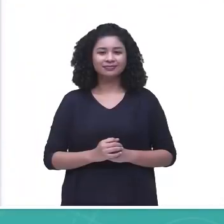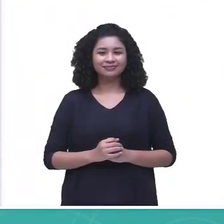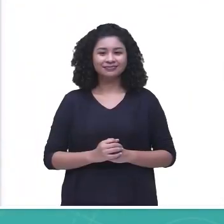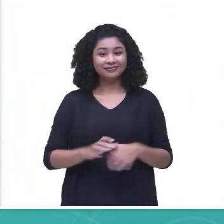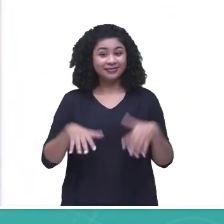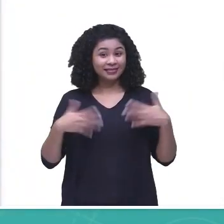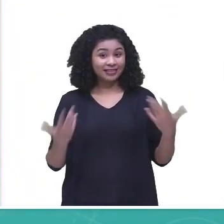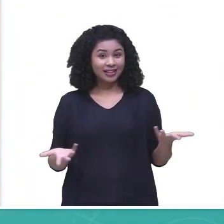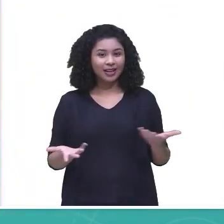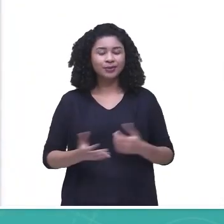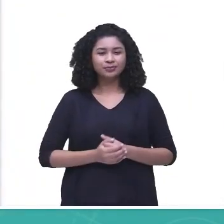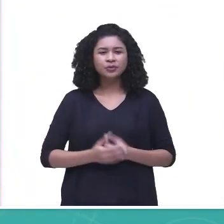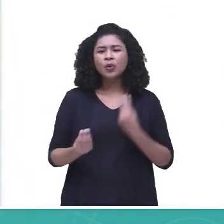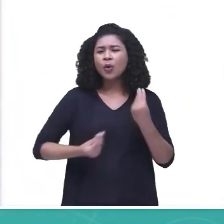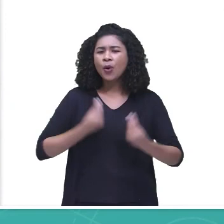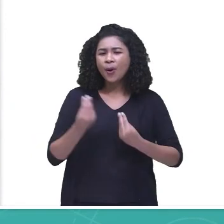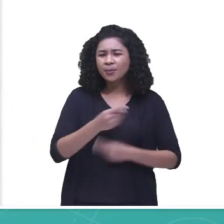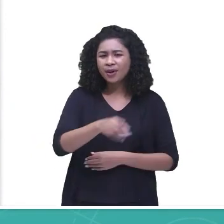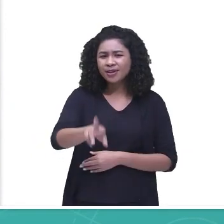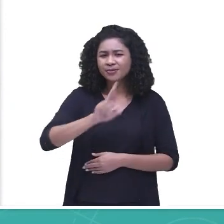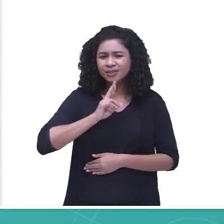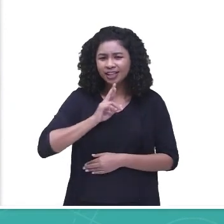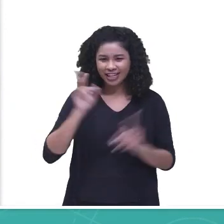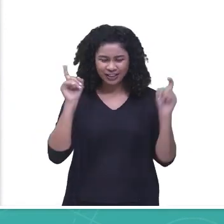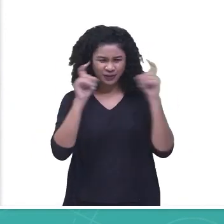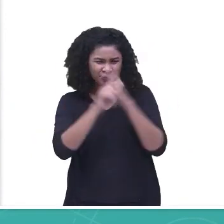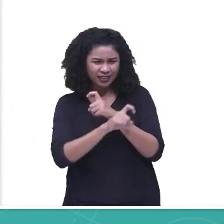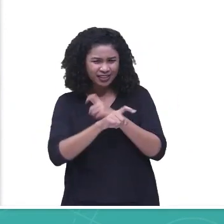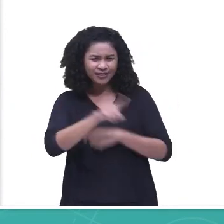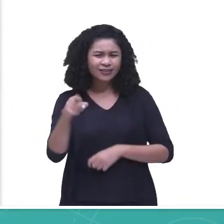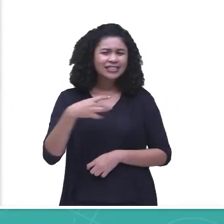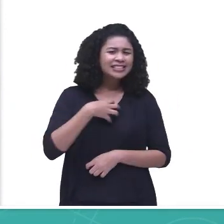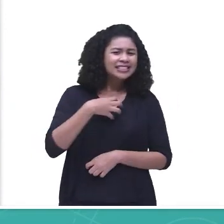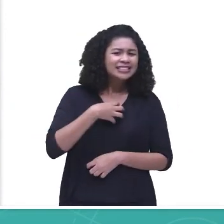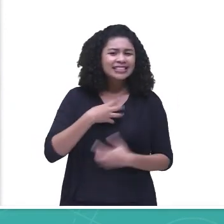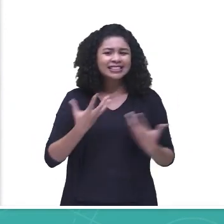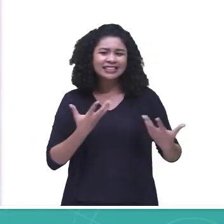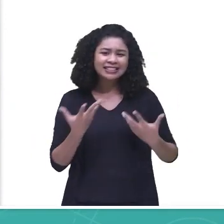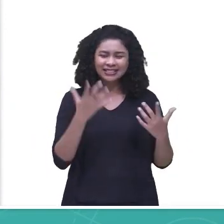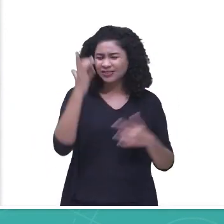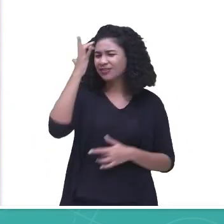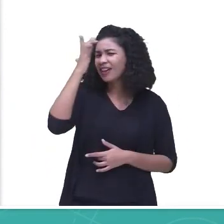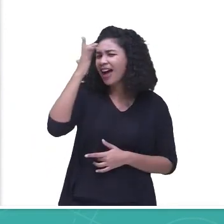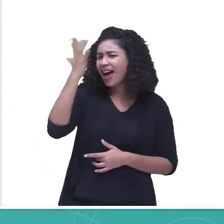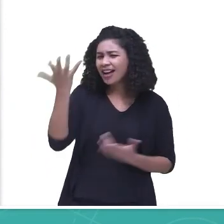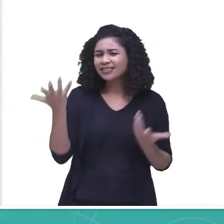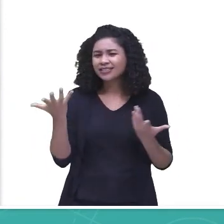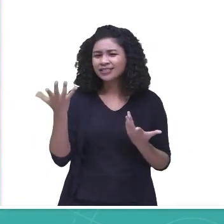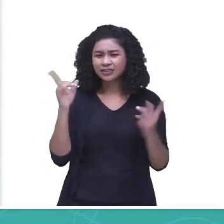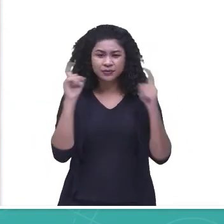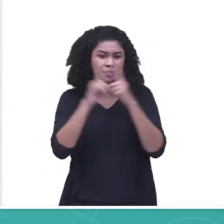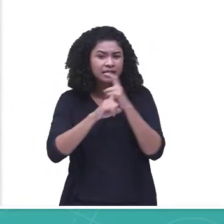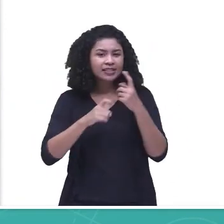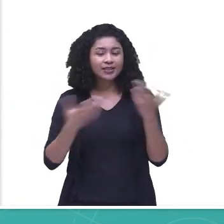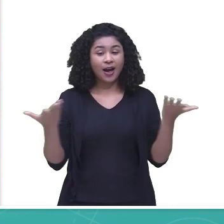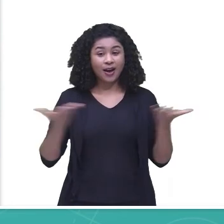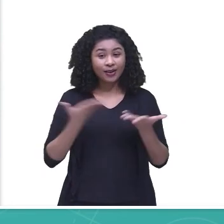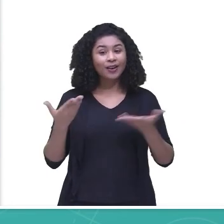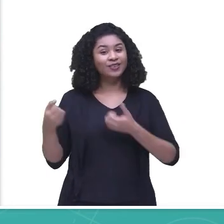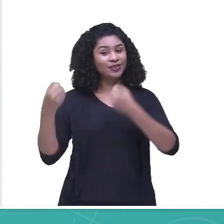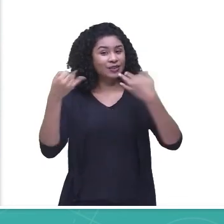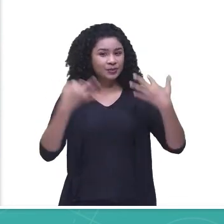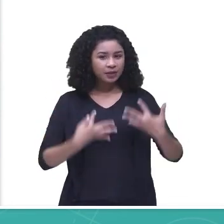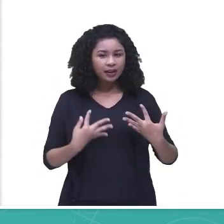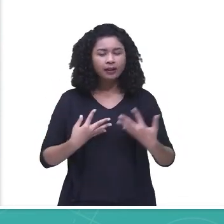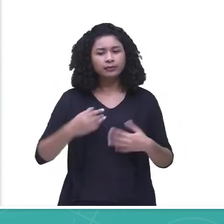Então, gente, como é que foi a atividade? Foi bastante difícil? Fácil demais? Como é que foi? A gente vai corrigir agora, tá? Pode ir compartilhando aí as